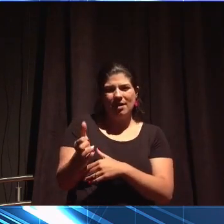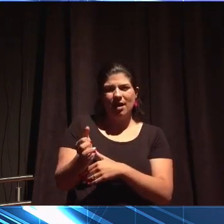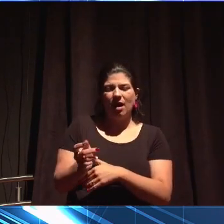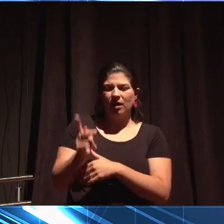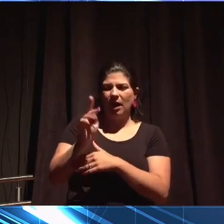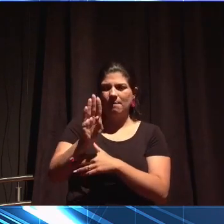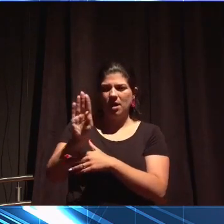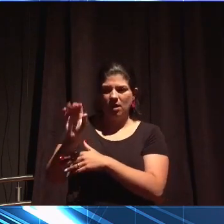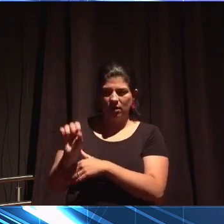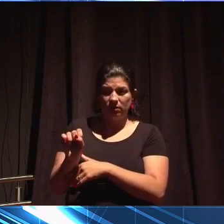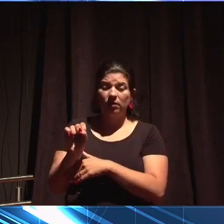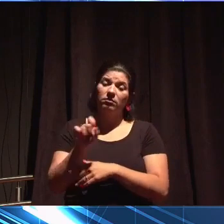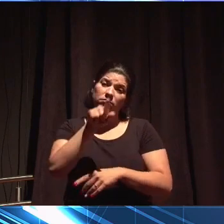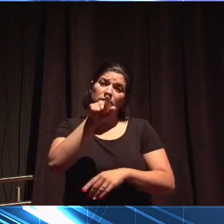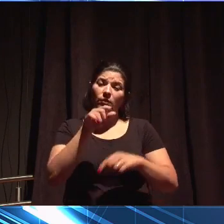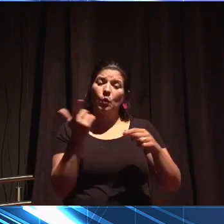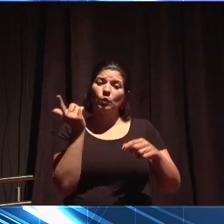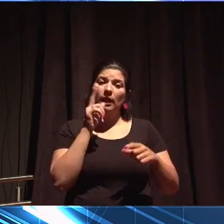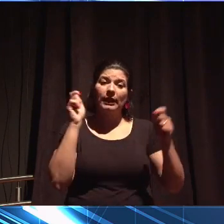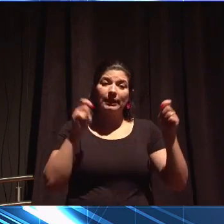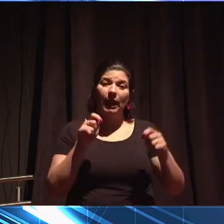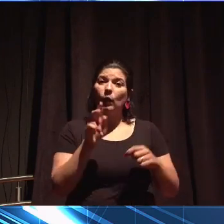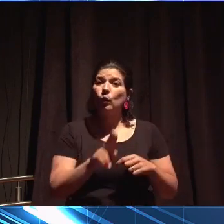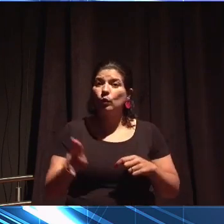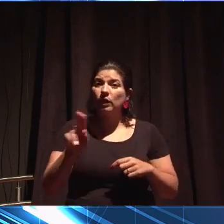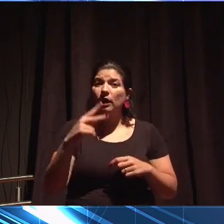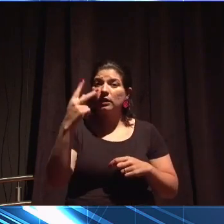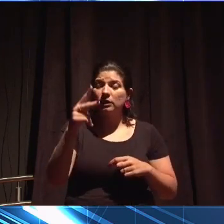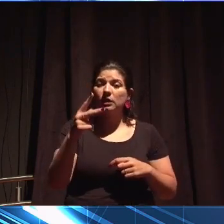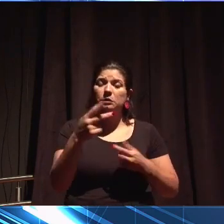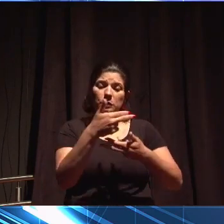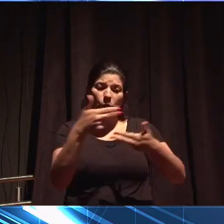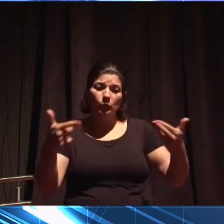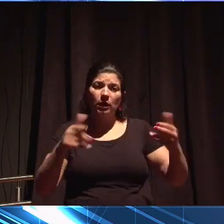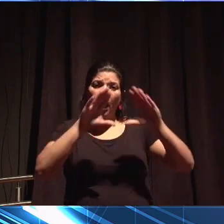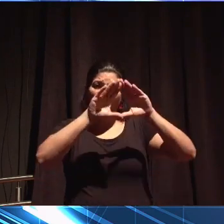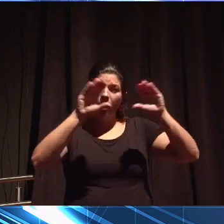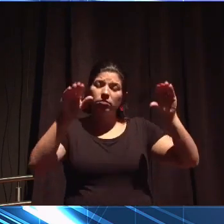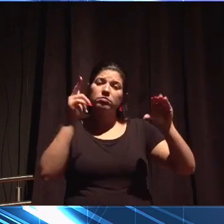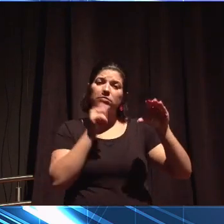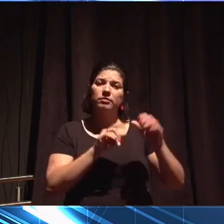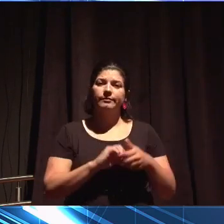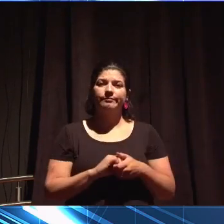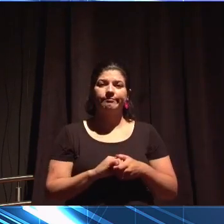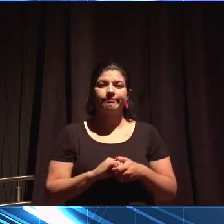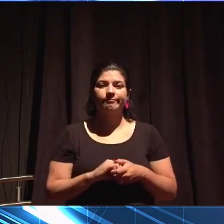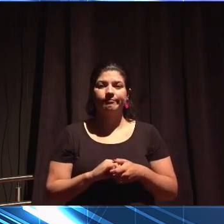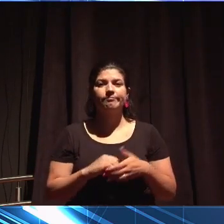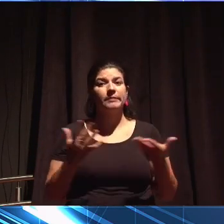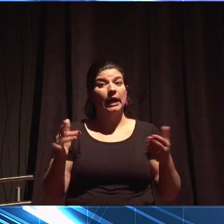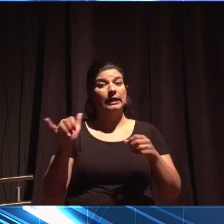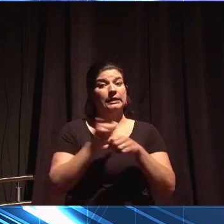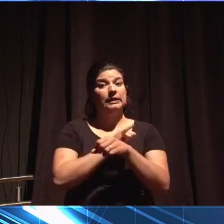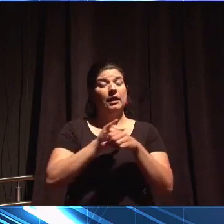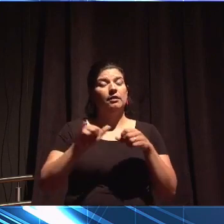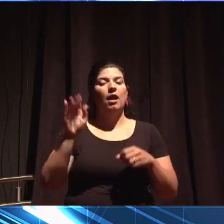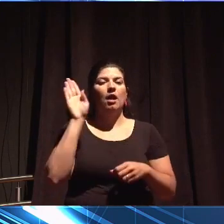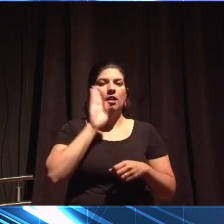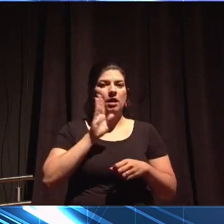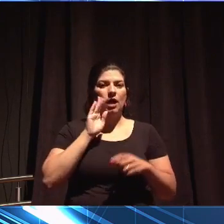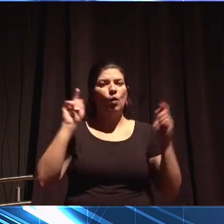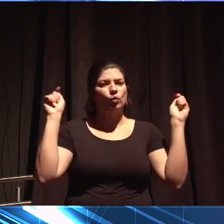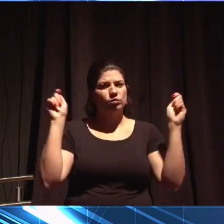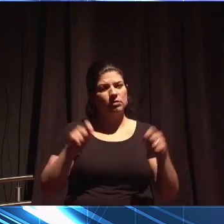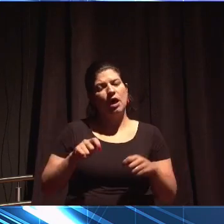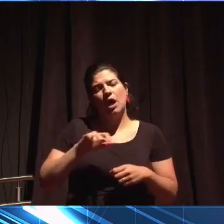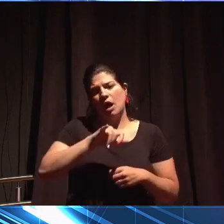aí. E você, às vezes, consegue otimizar os seus recursos ali em cloud. E, tipo, cara, é uma estratégia bem bacana e que, às vezes, a gente, quando